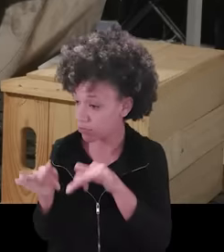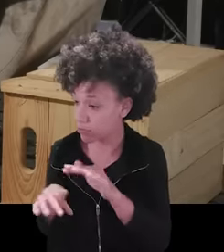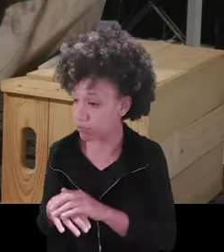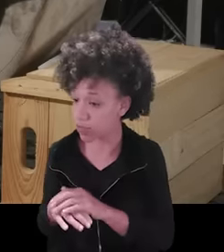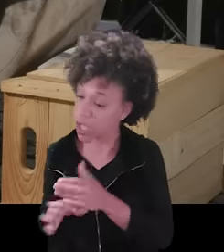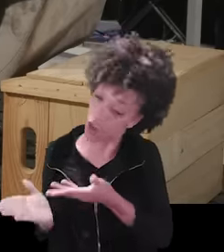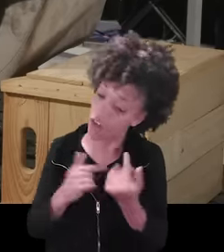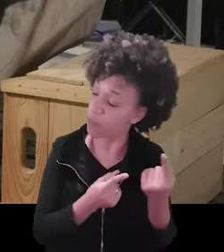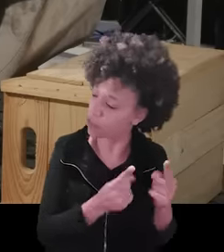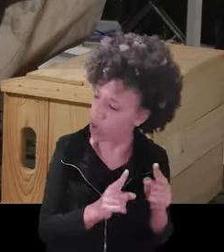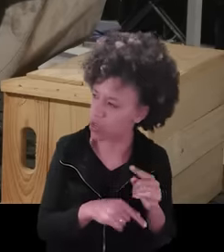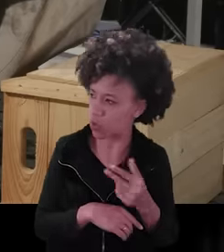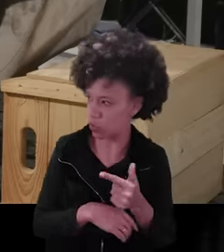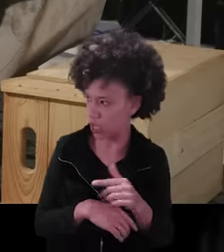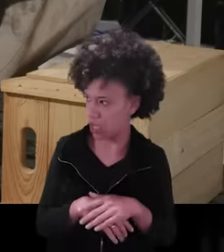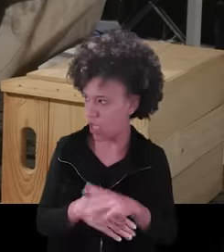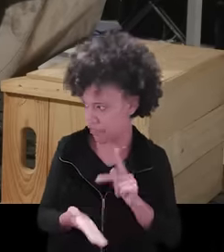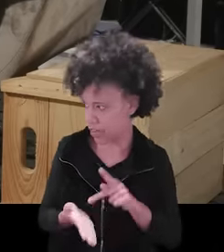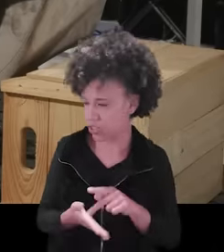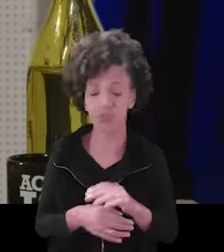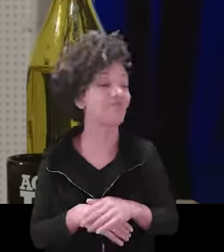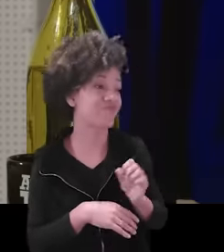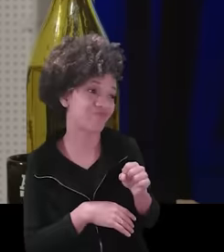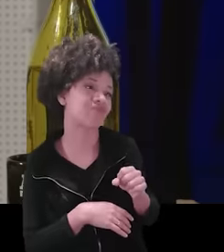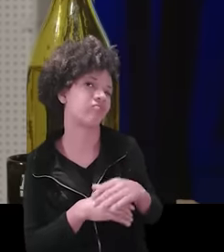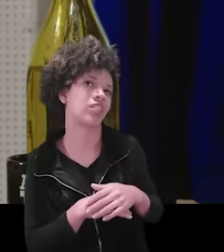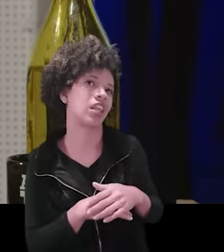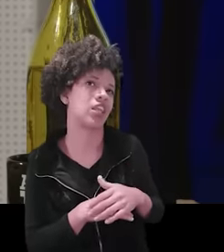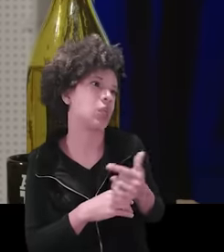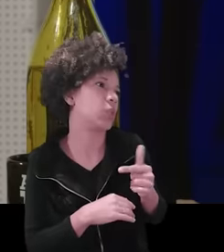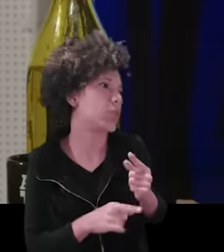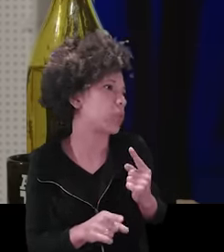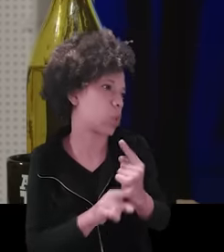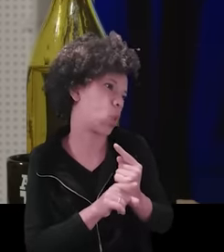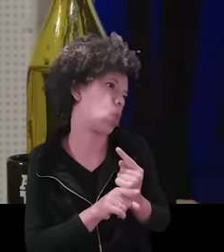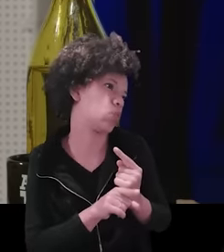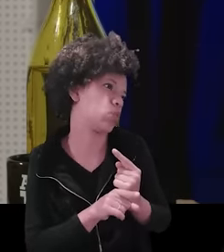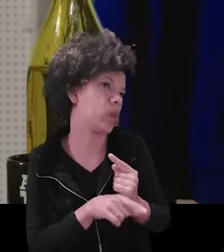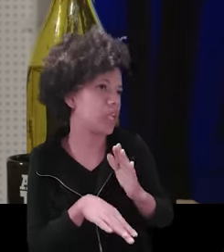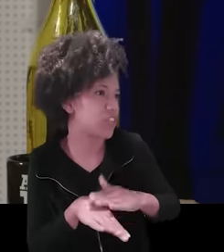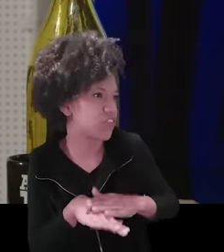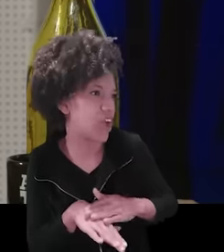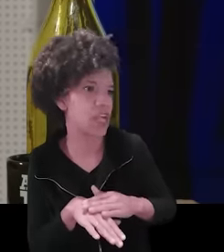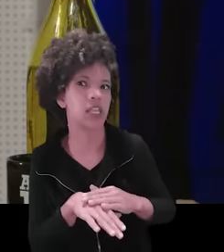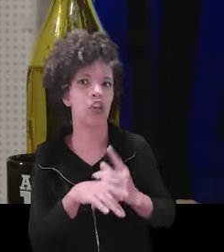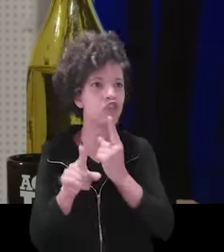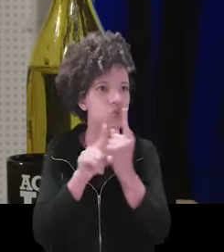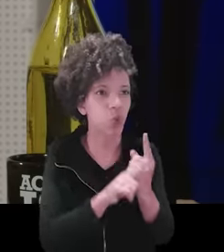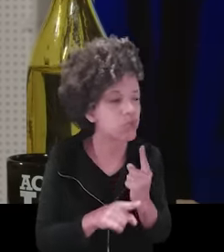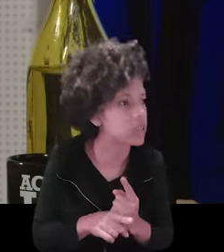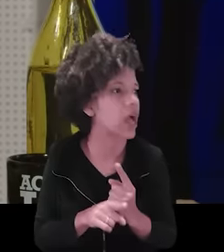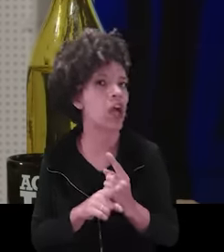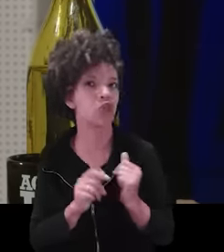saiu daqui do trabalho vou fazer um churrasco ele falou porque é verdade isso daí eles não tem muito de sim como que a gente faz toda hora essa